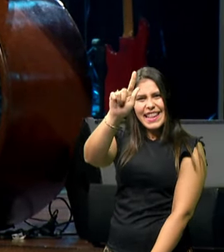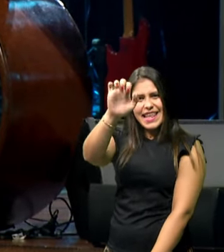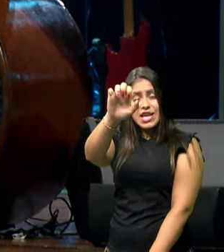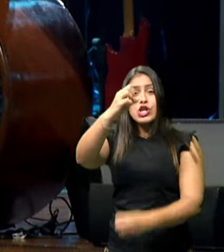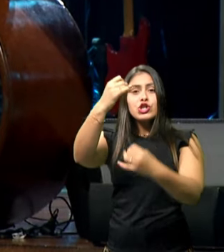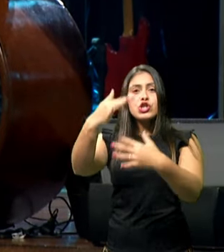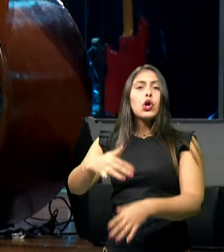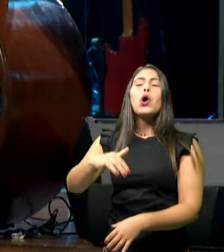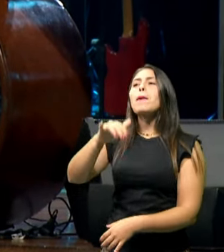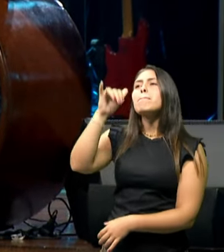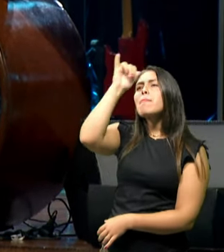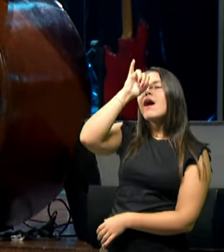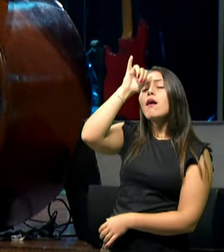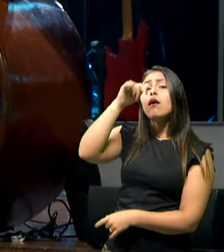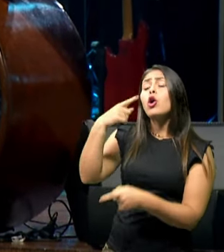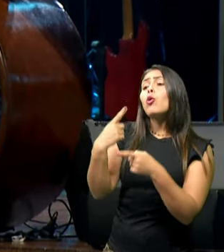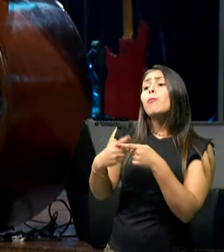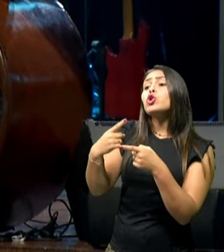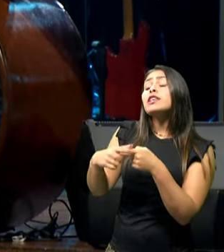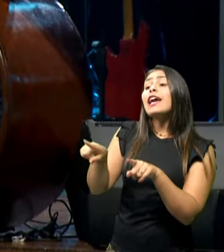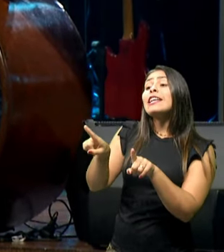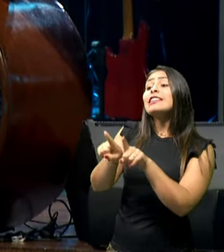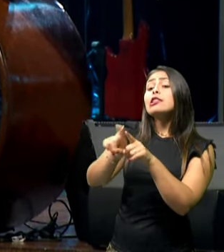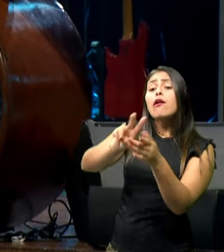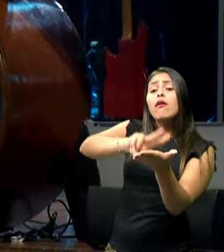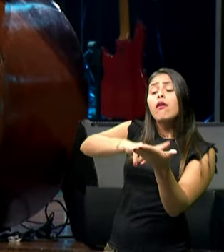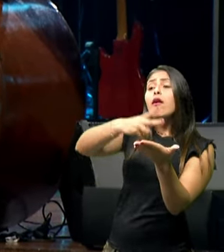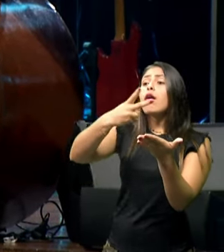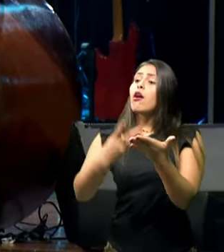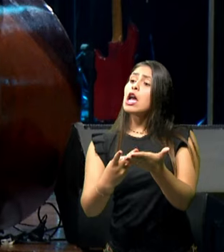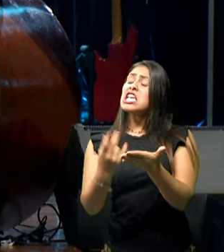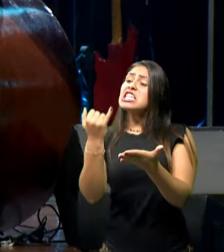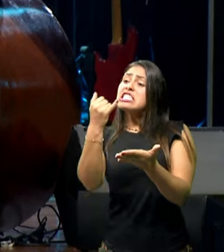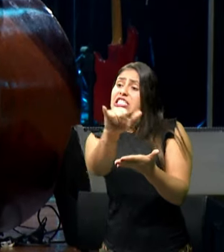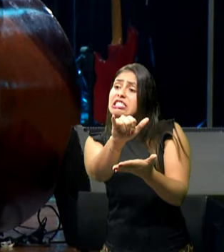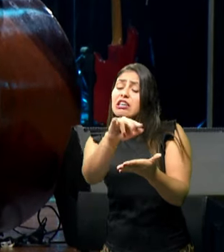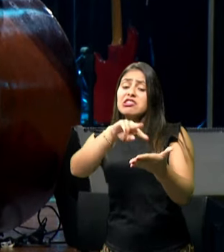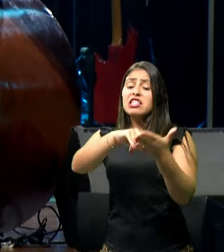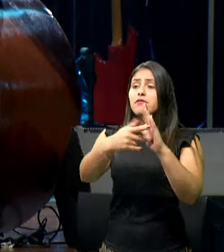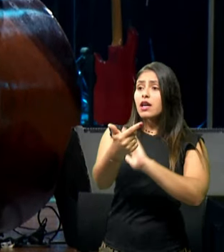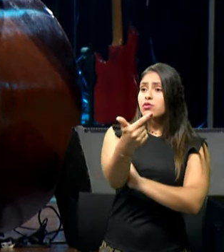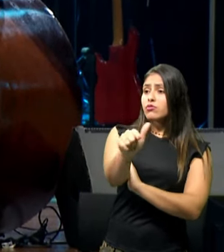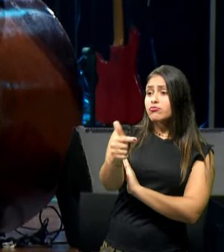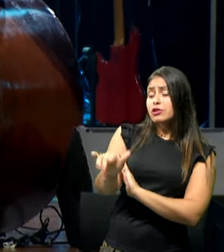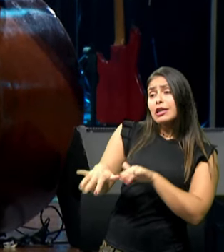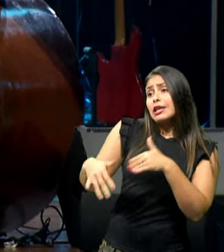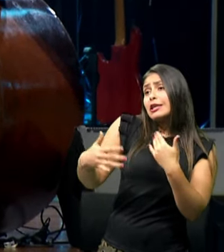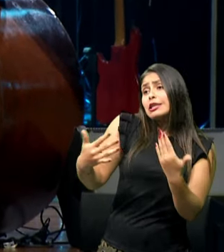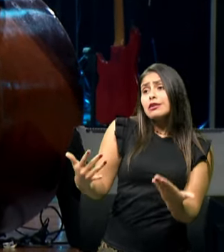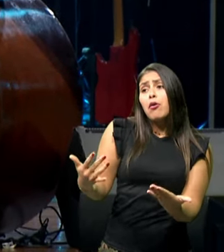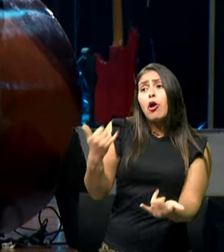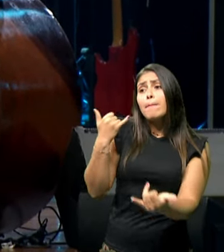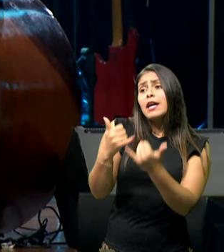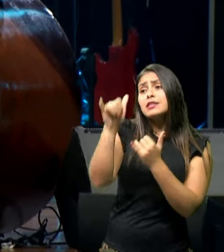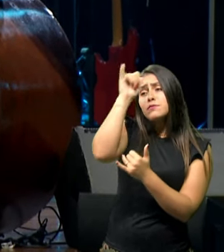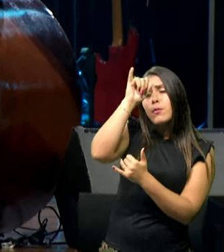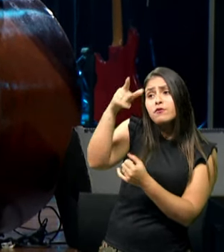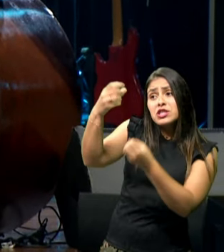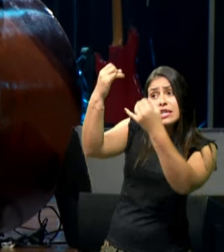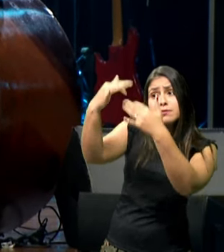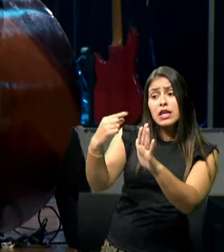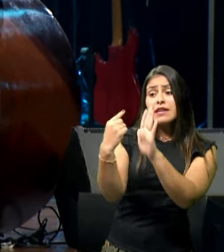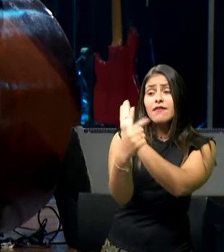existe um princípio da interpretação da Bíblia. Texto sem contexto é pretexto para heresia. Você citou o versículo 32, mas